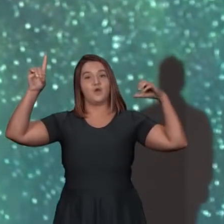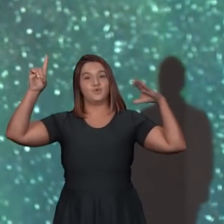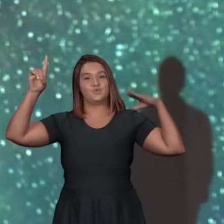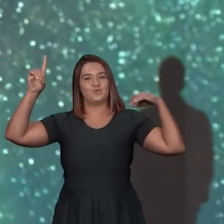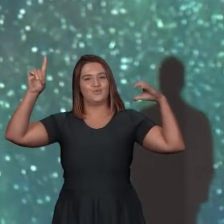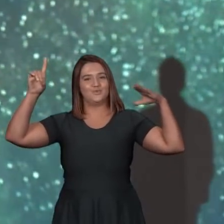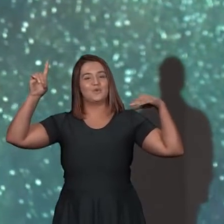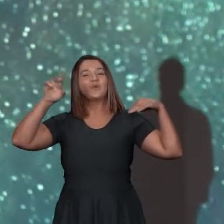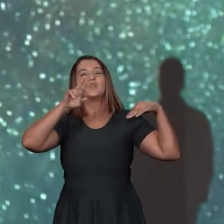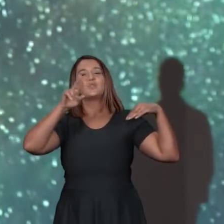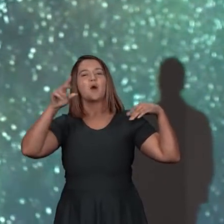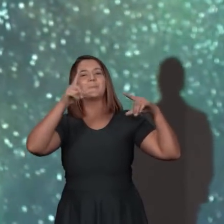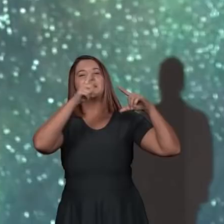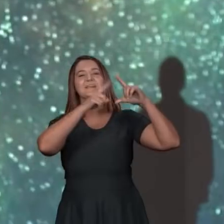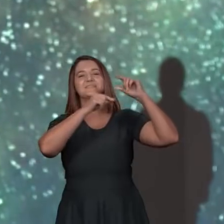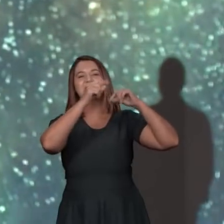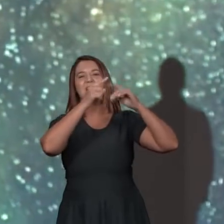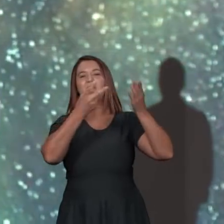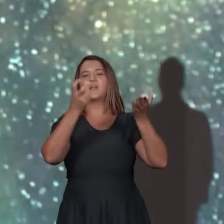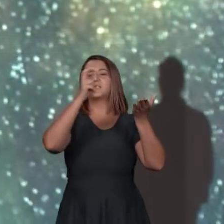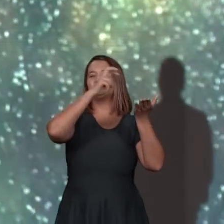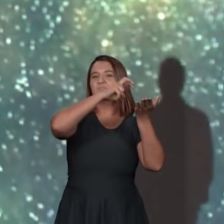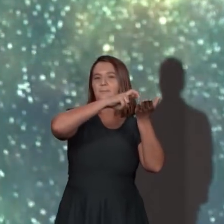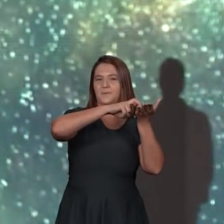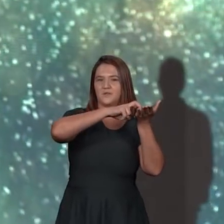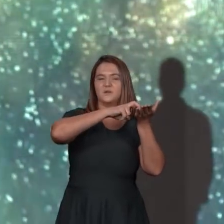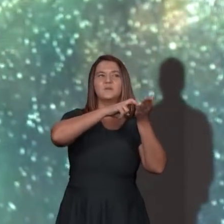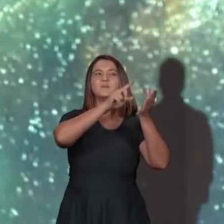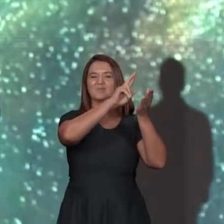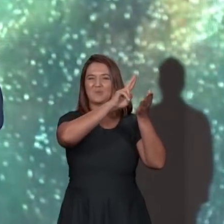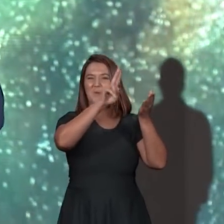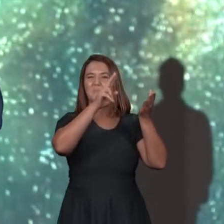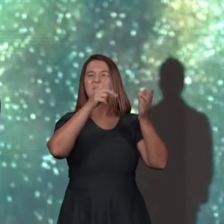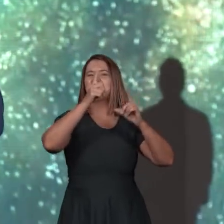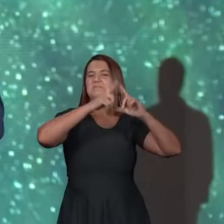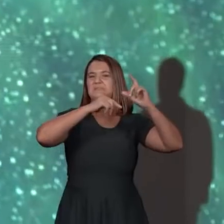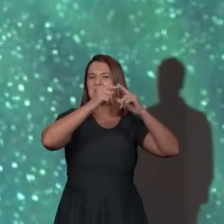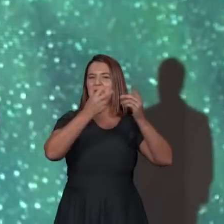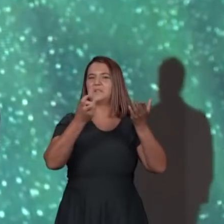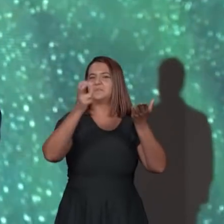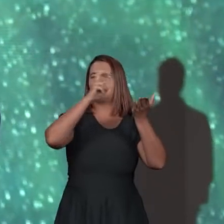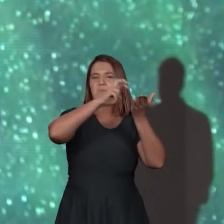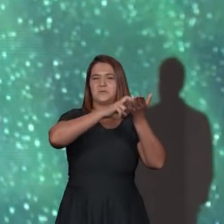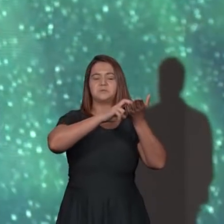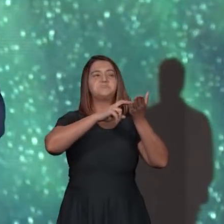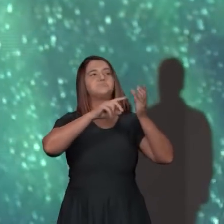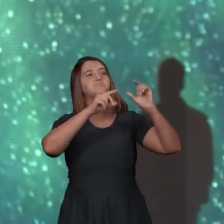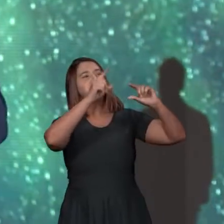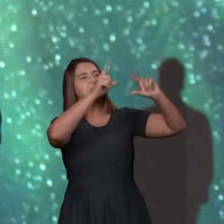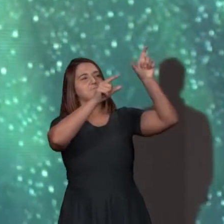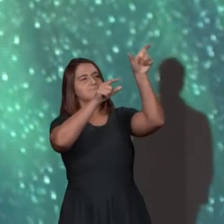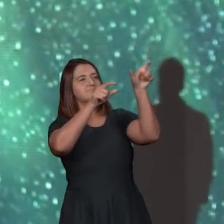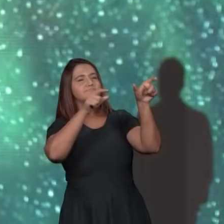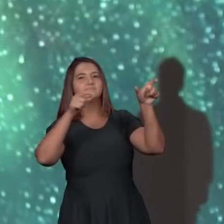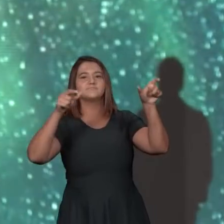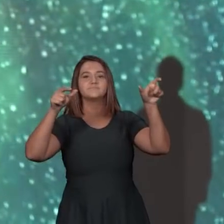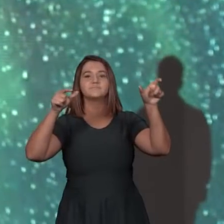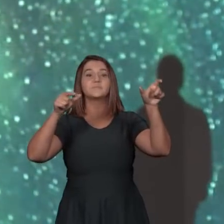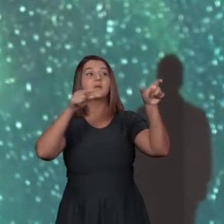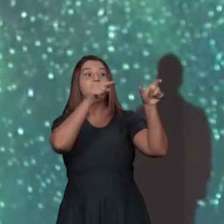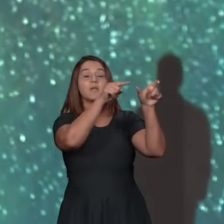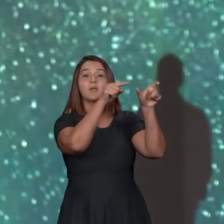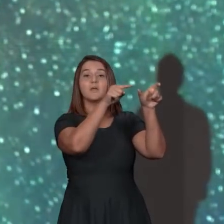Hailel ben Shaved. Seria a estrela da manhã, filha da manhã. Mas uma corruptela de tradução do